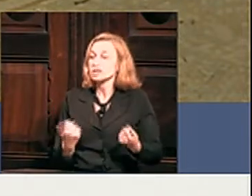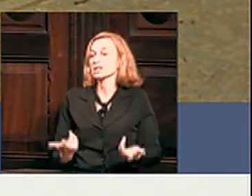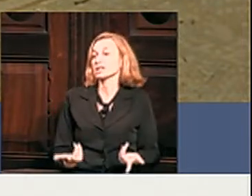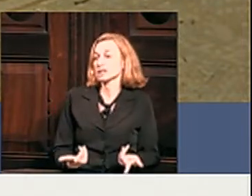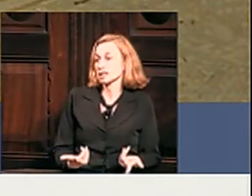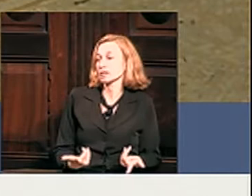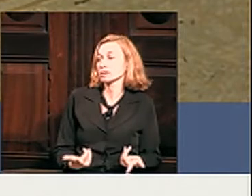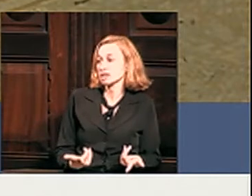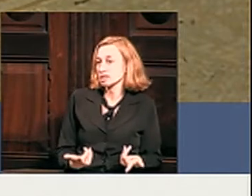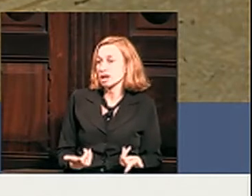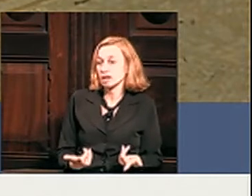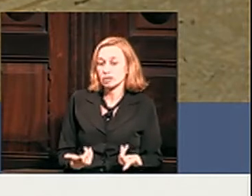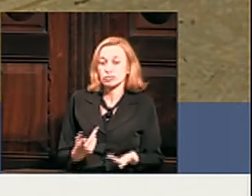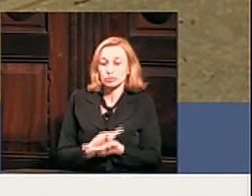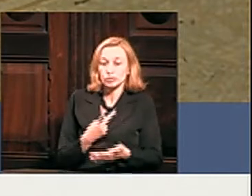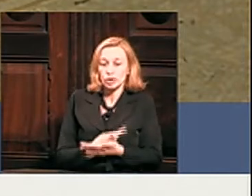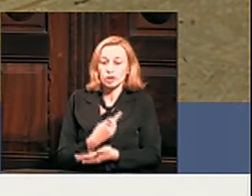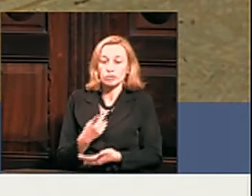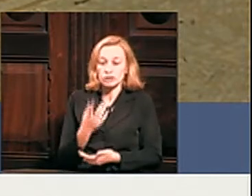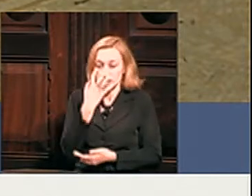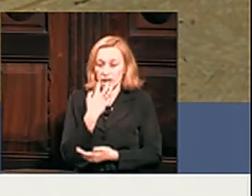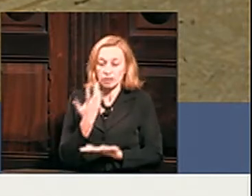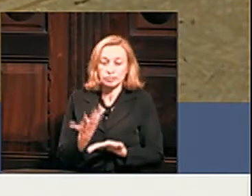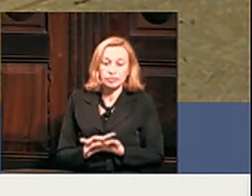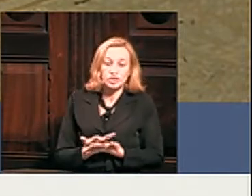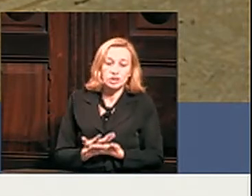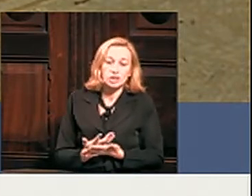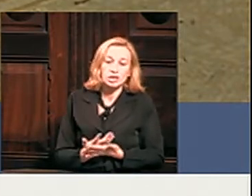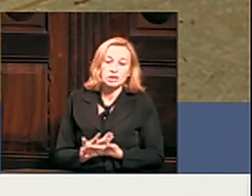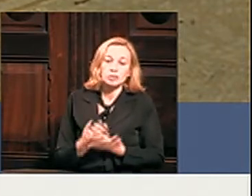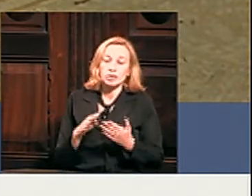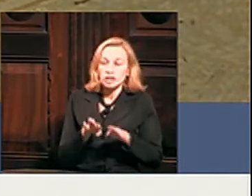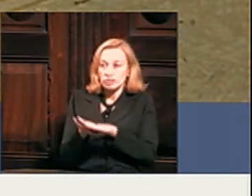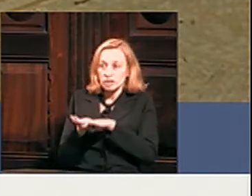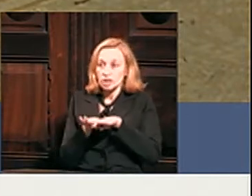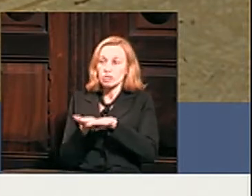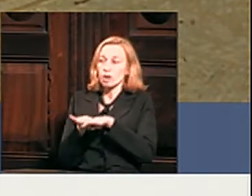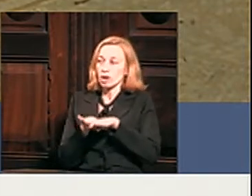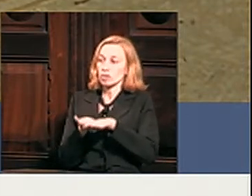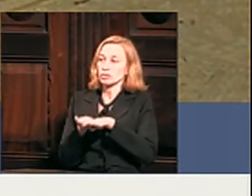administração pública estadual e se restabelece condições